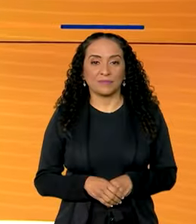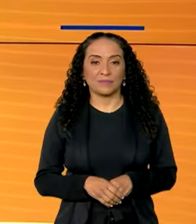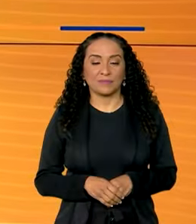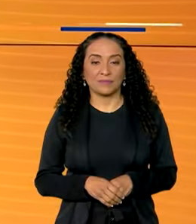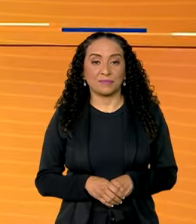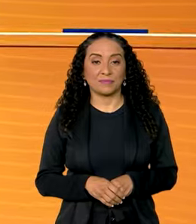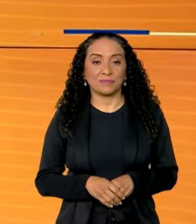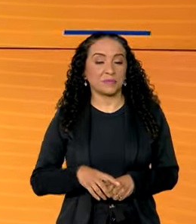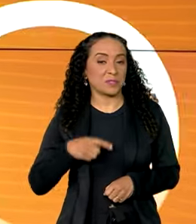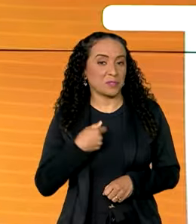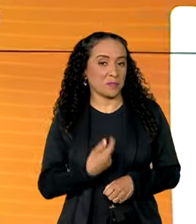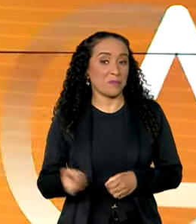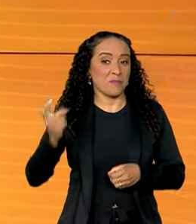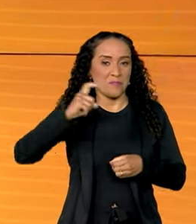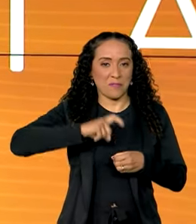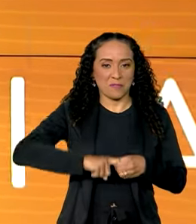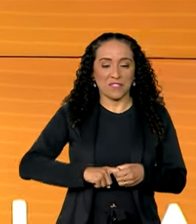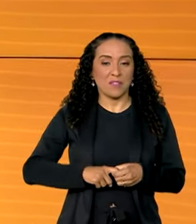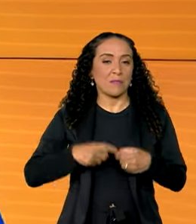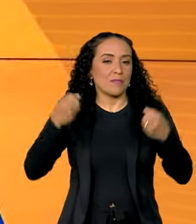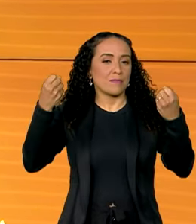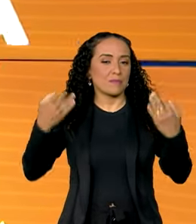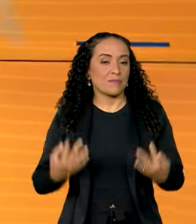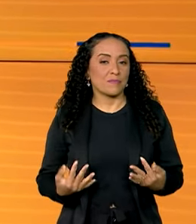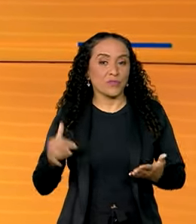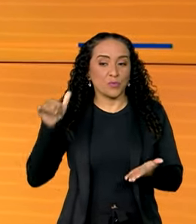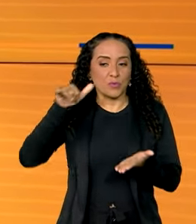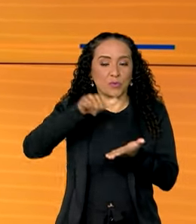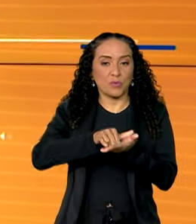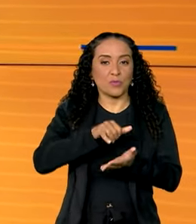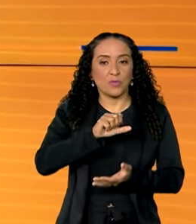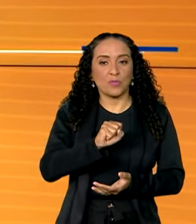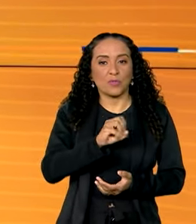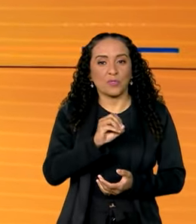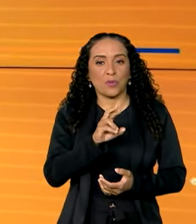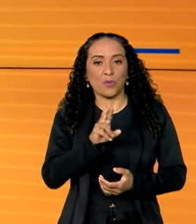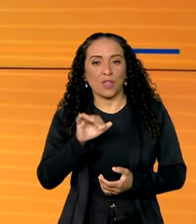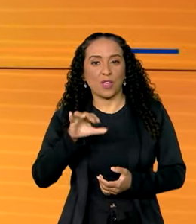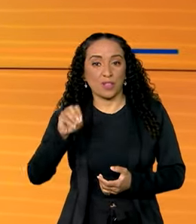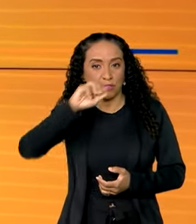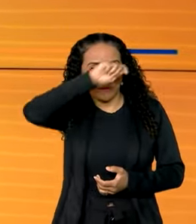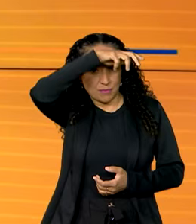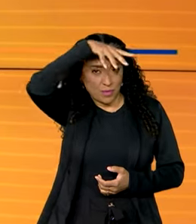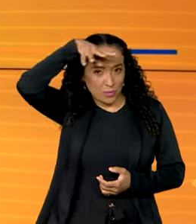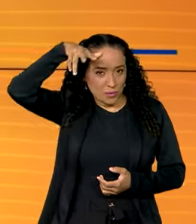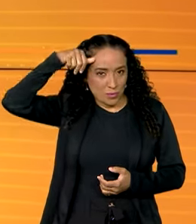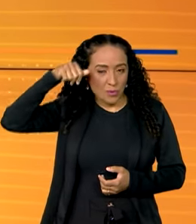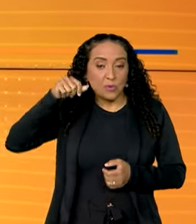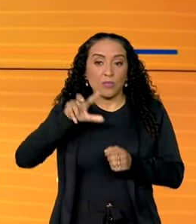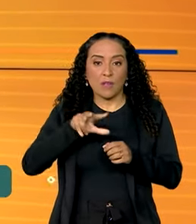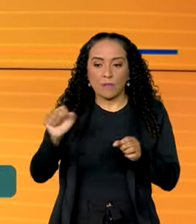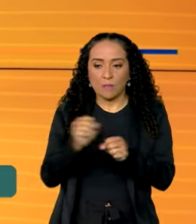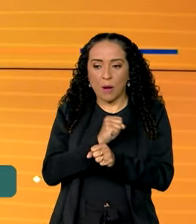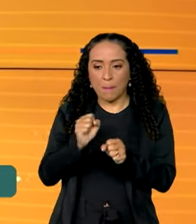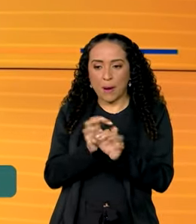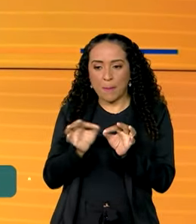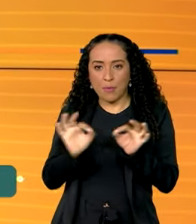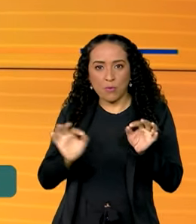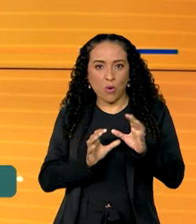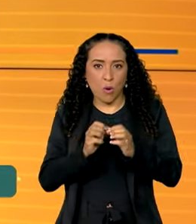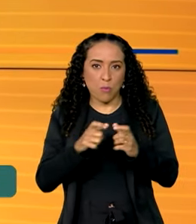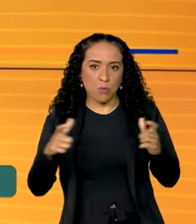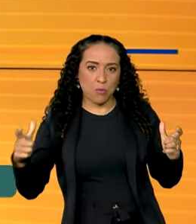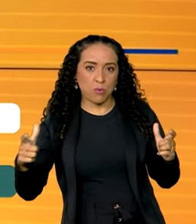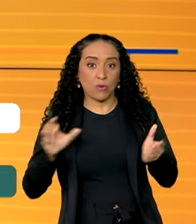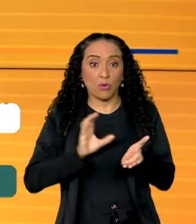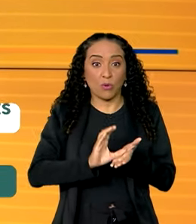já estamos de volta vamos falar do aeroporto de sorriso em Mato Grosso que vai ser ampliado serão investidos